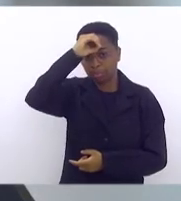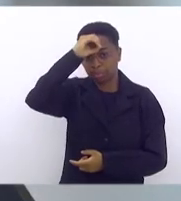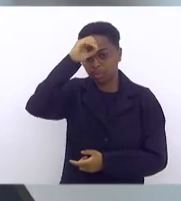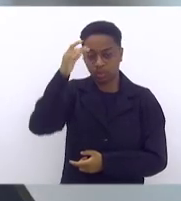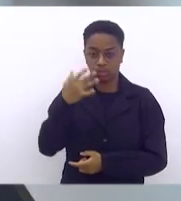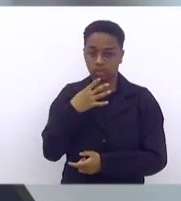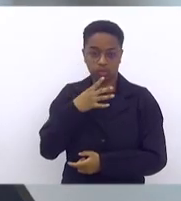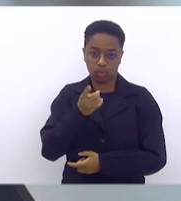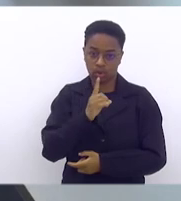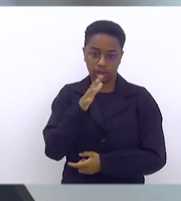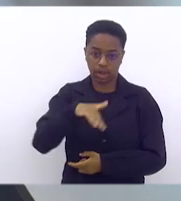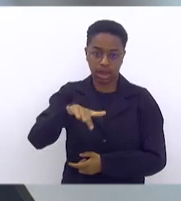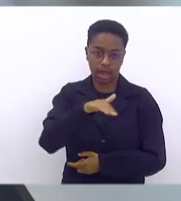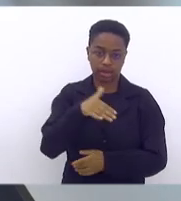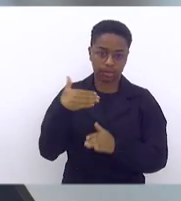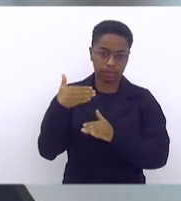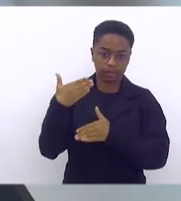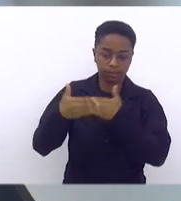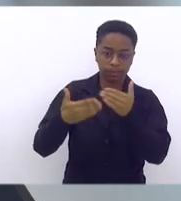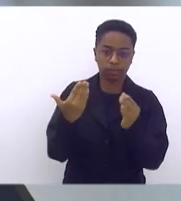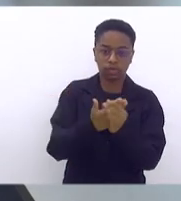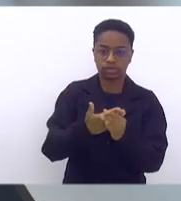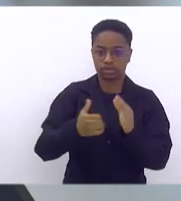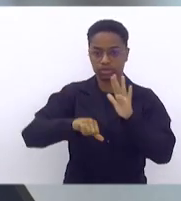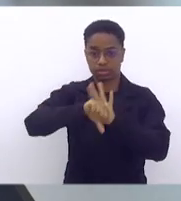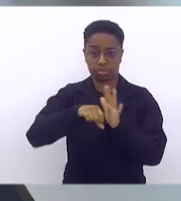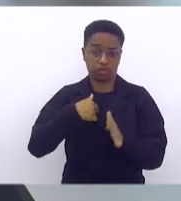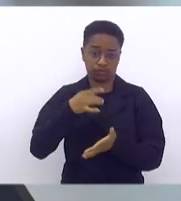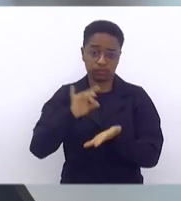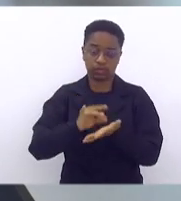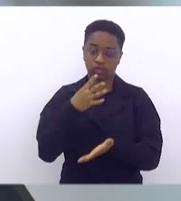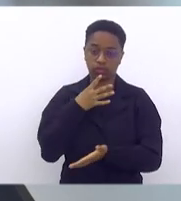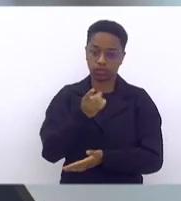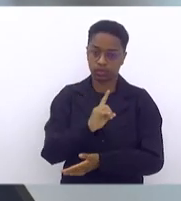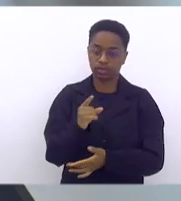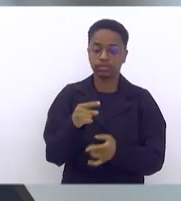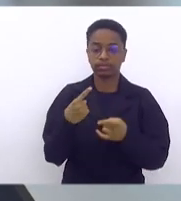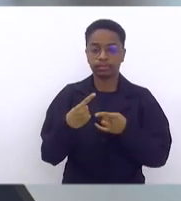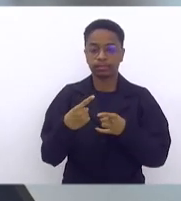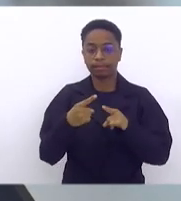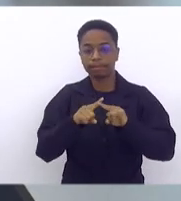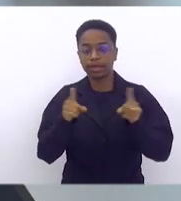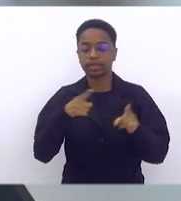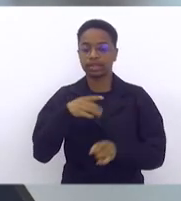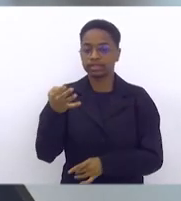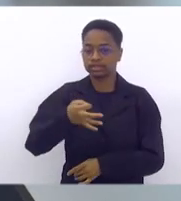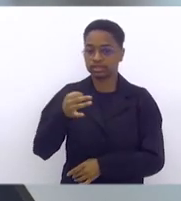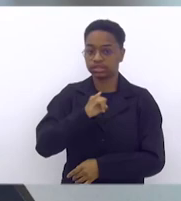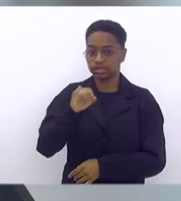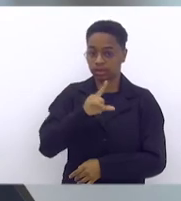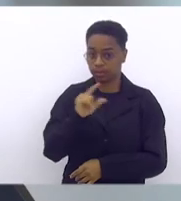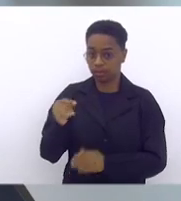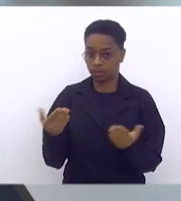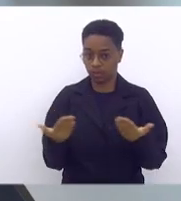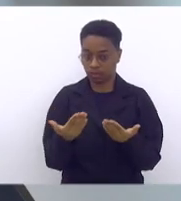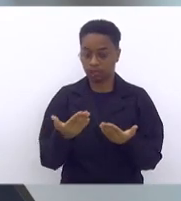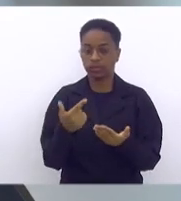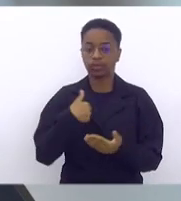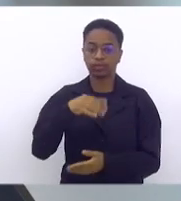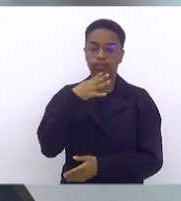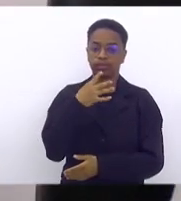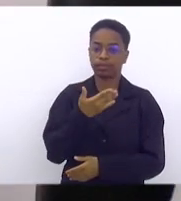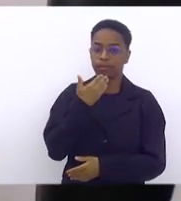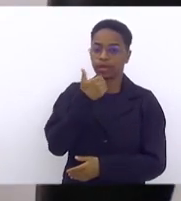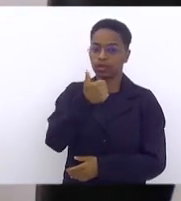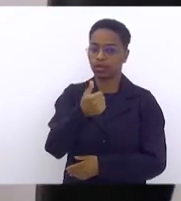em processo criminal. Eu realmente não conheço. E eu tenho certeza que saí daqui hoje conhecendo um